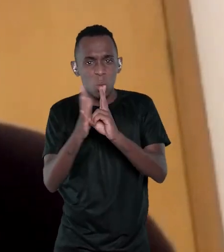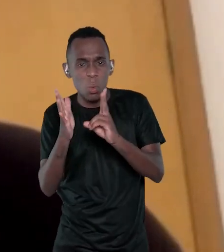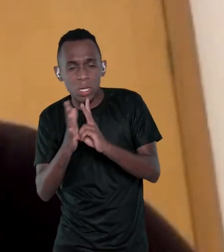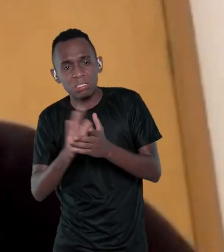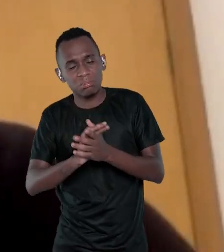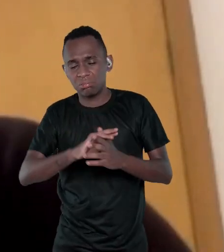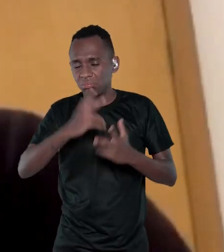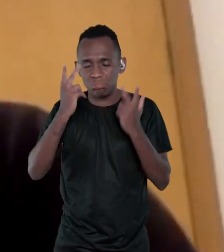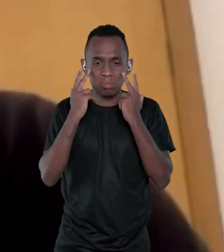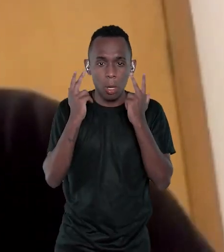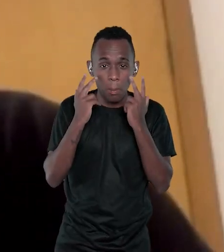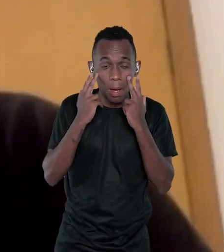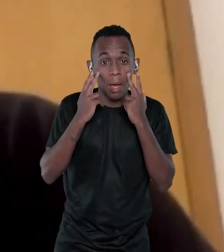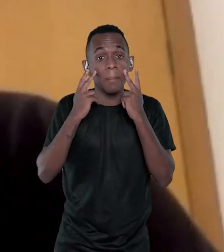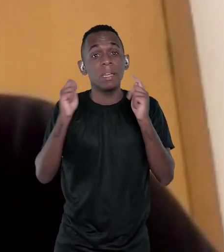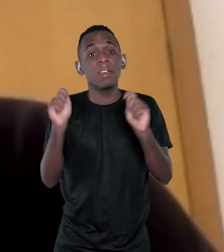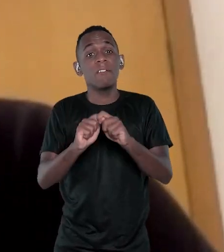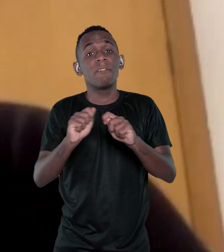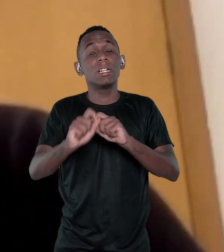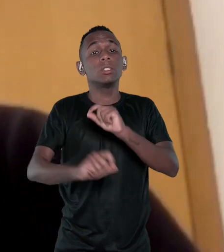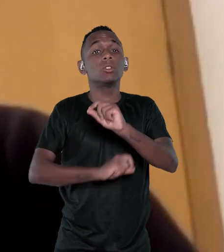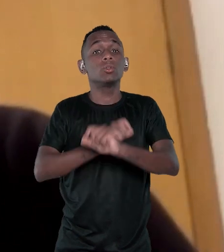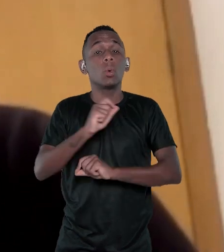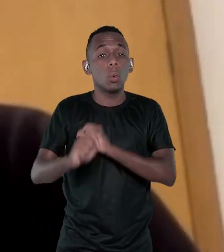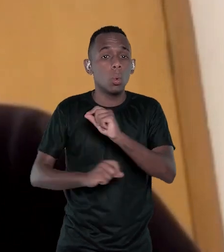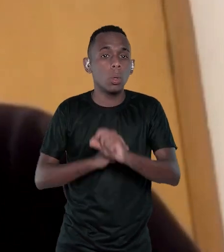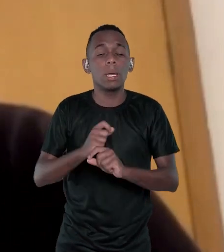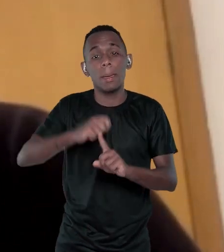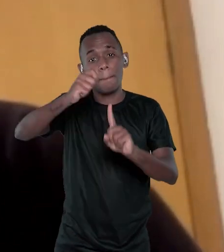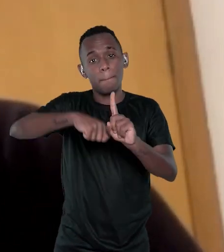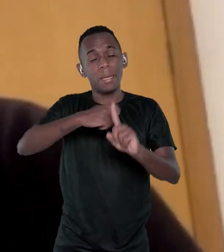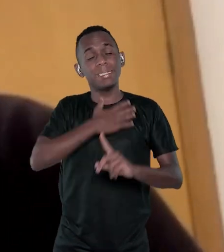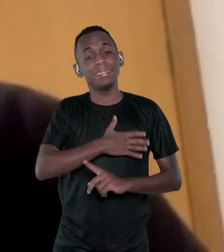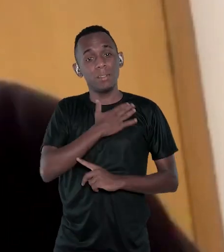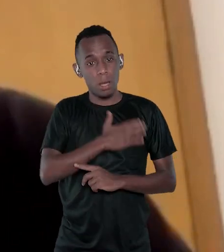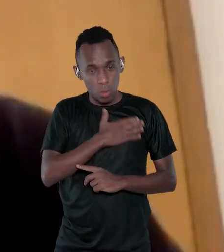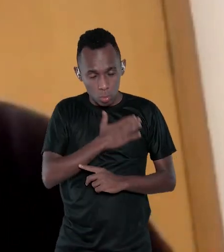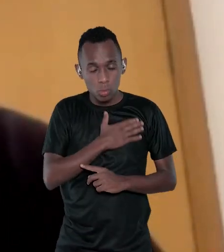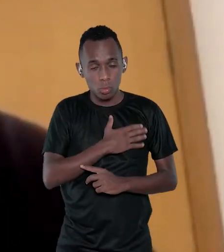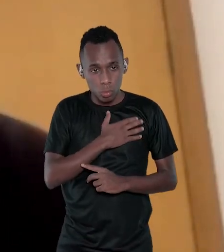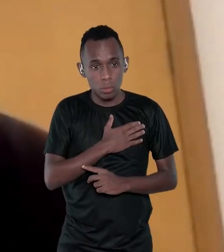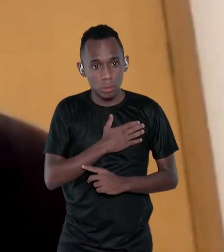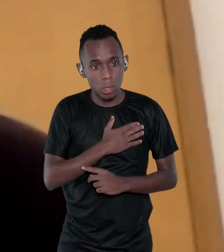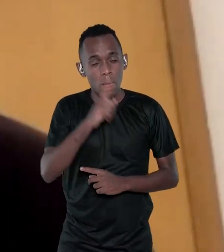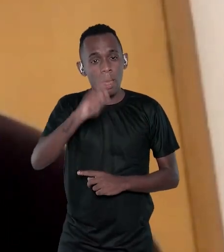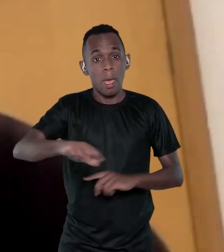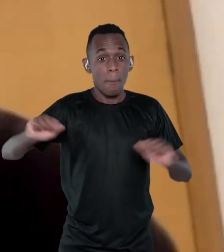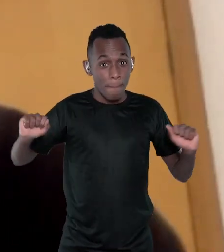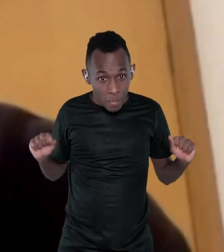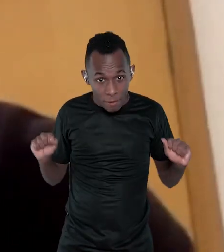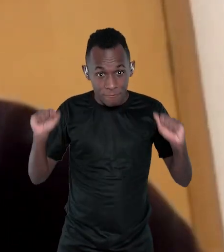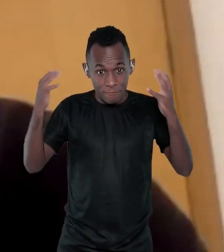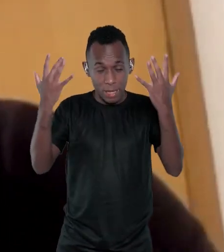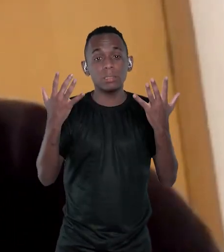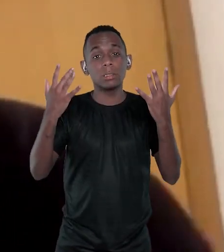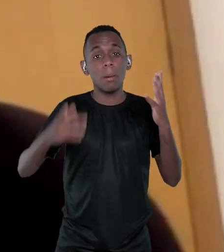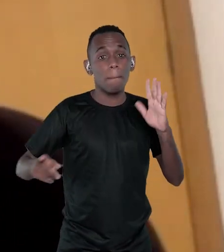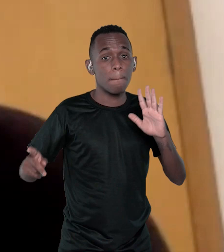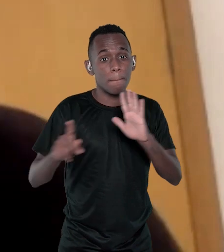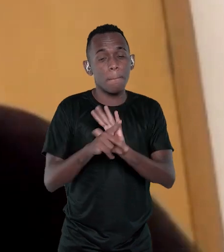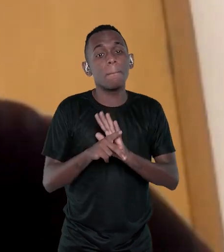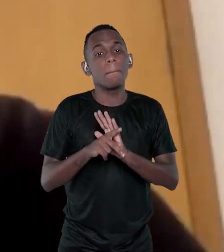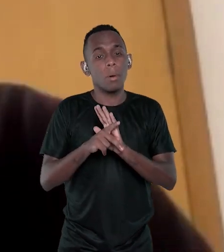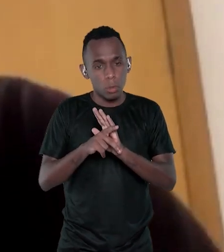fazem uma manifestação normalmente no mês de agosto. São as festas